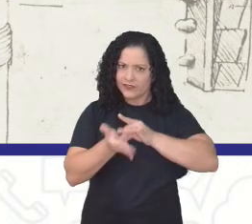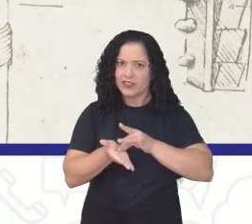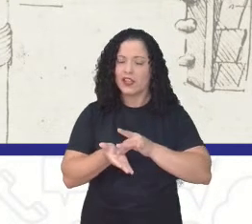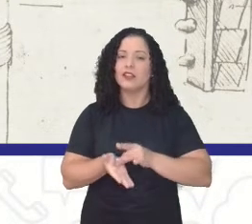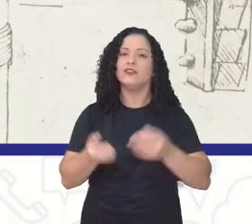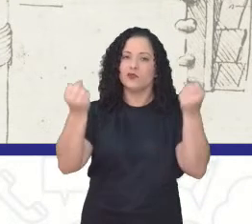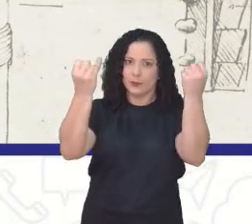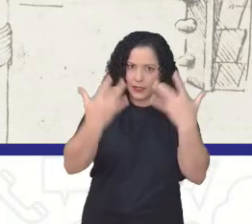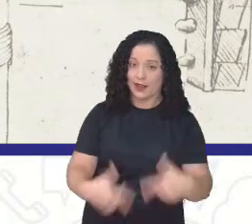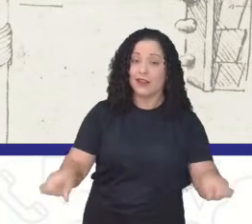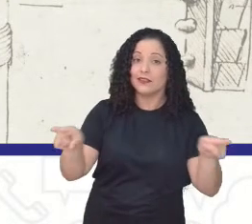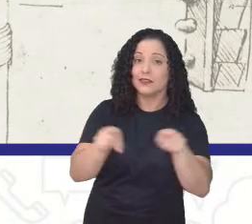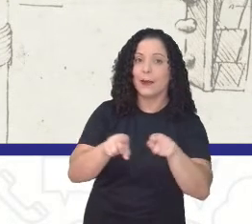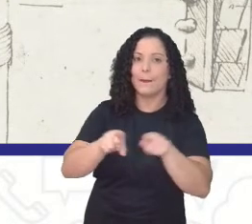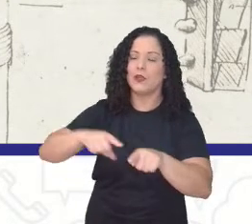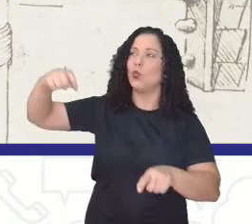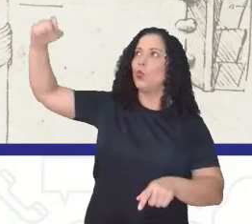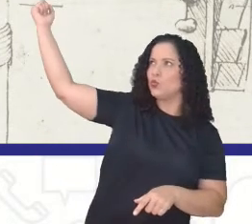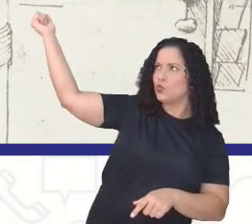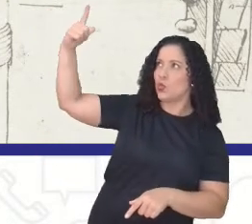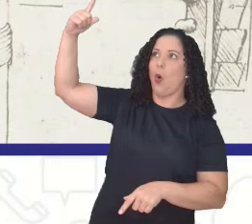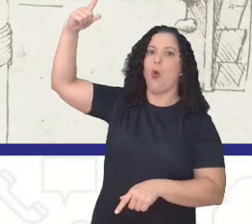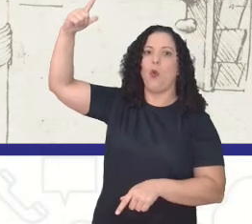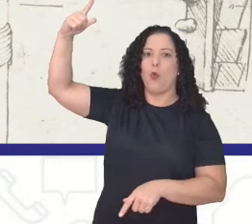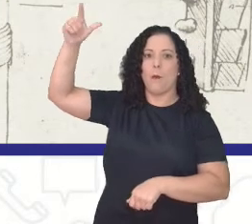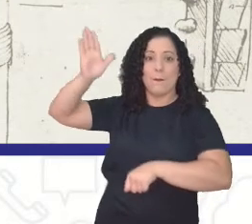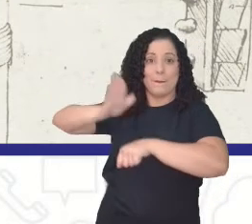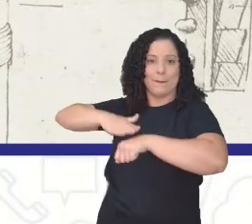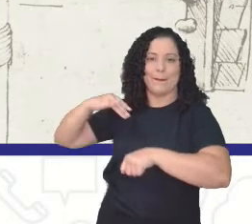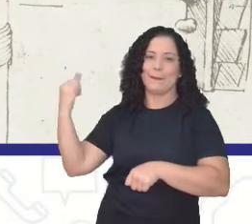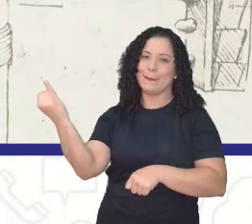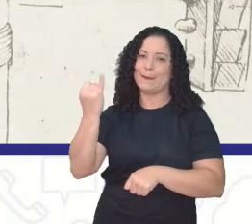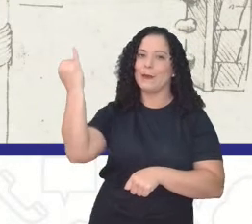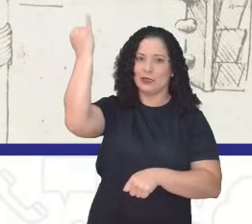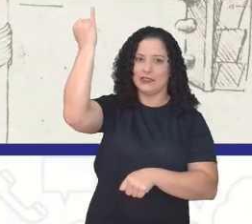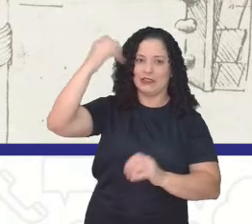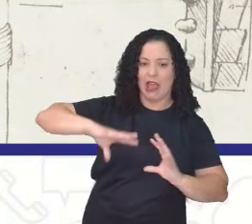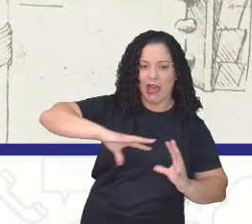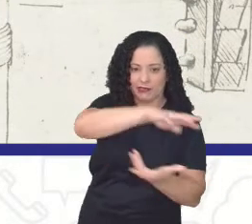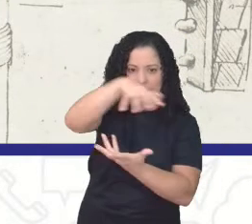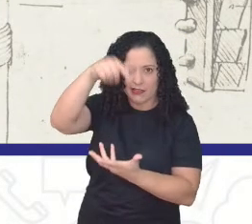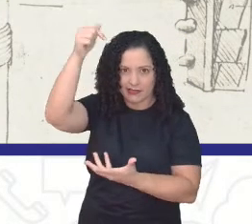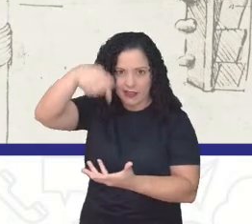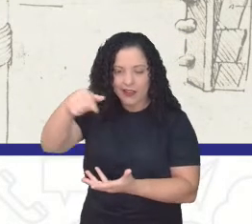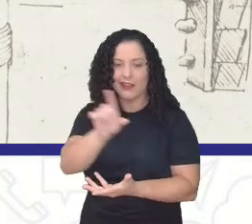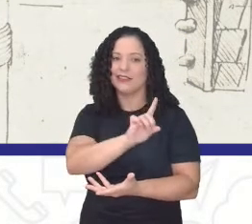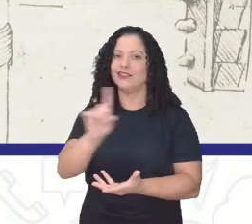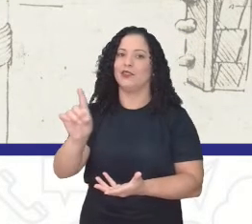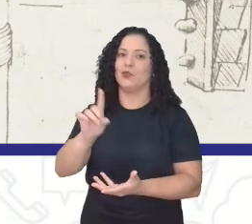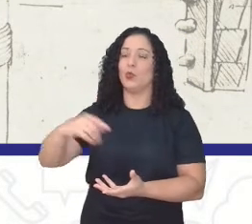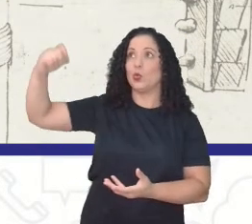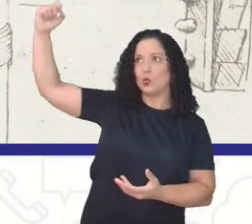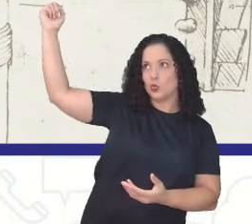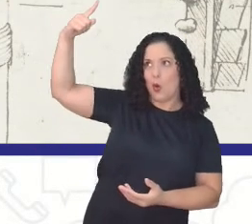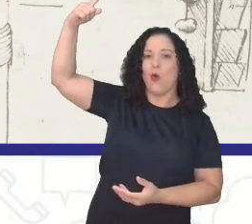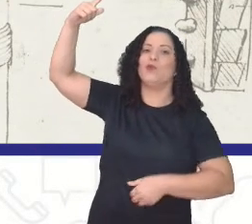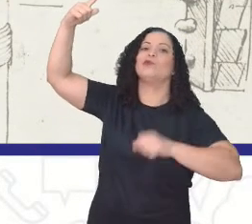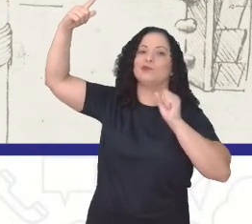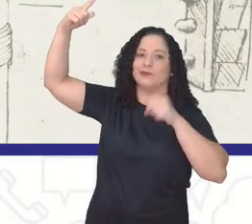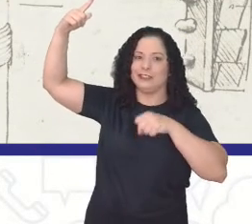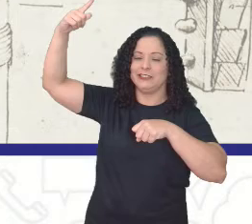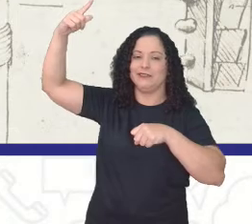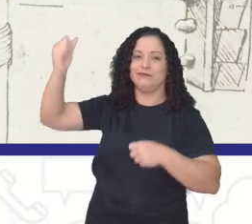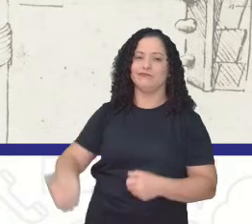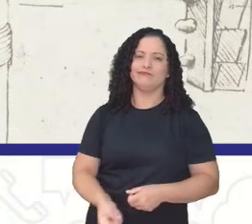o Sol era o centro do nosso sistema solar e não a Terra. Né? E naquela época a